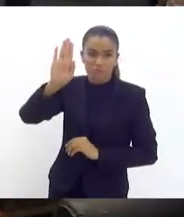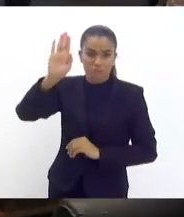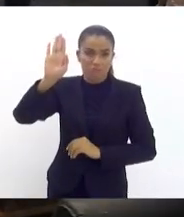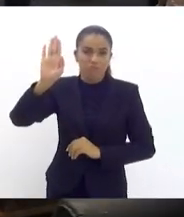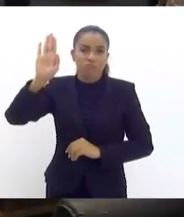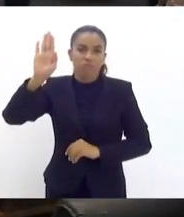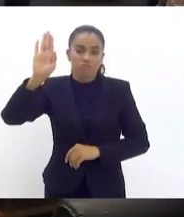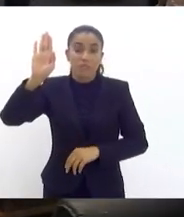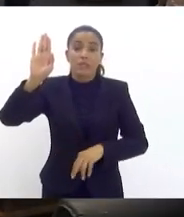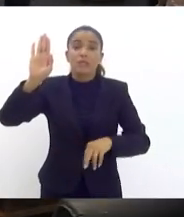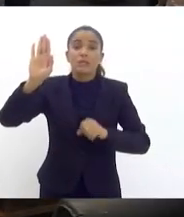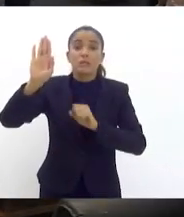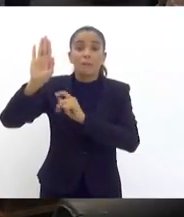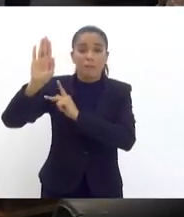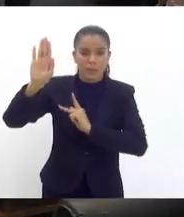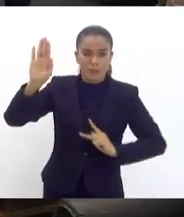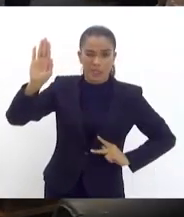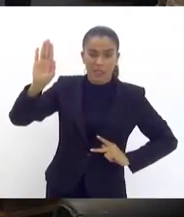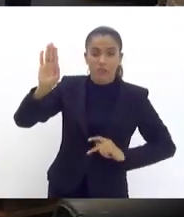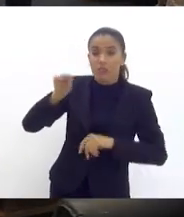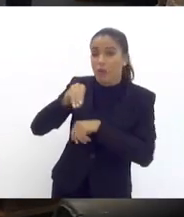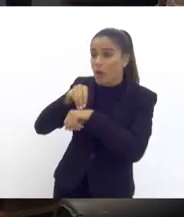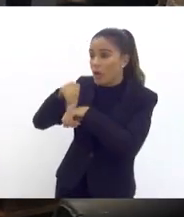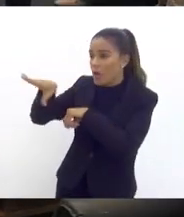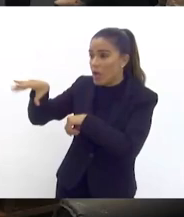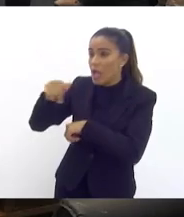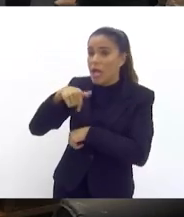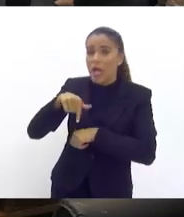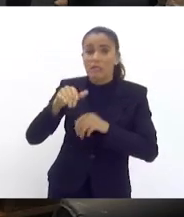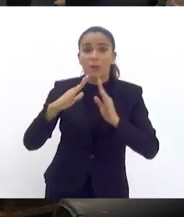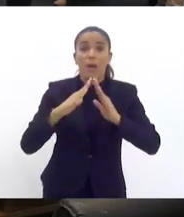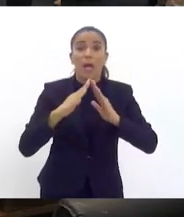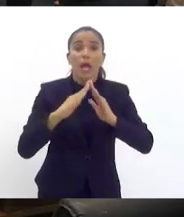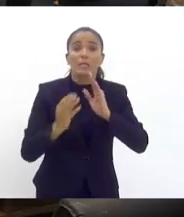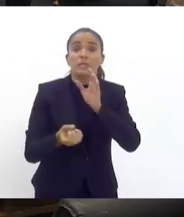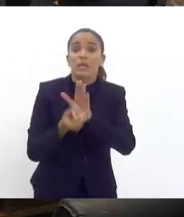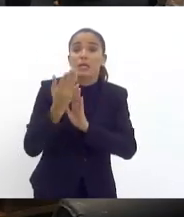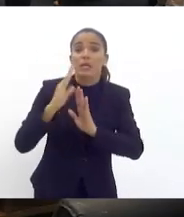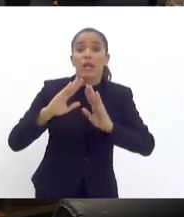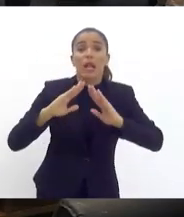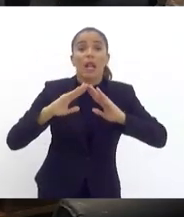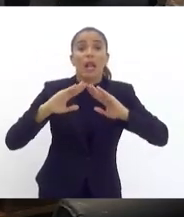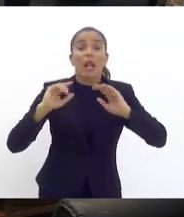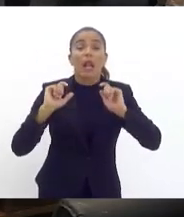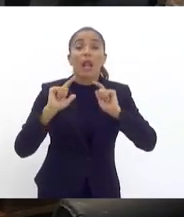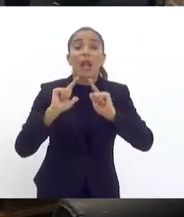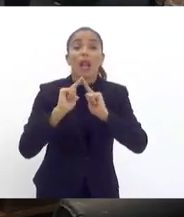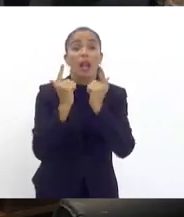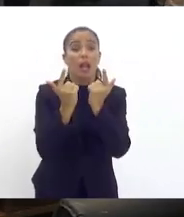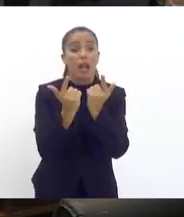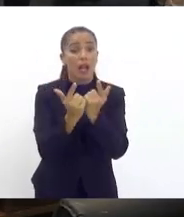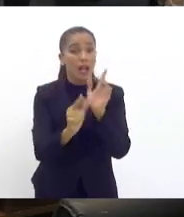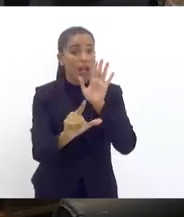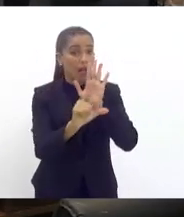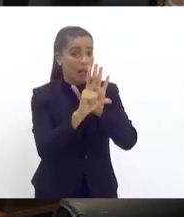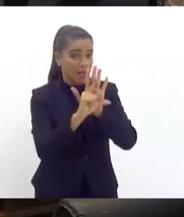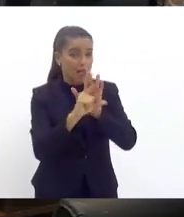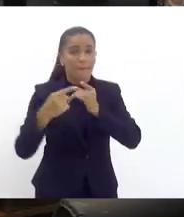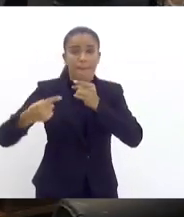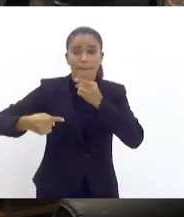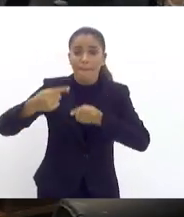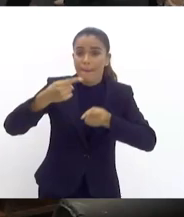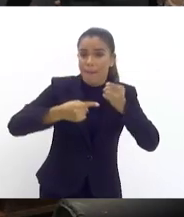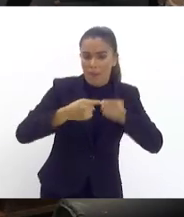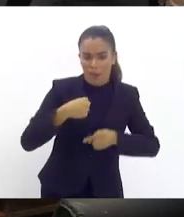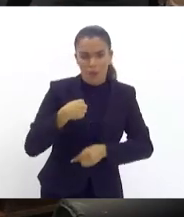compreensão, Maria. Senhor presidente, só para dizer que essa é uma casa de leis, é uma casa de entendimentos. Eu não